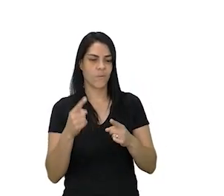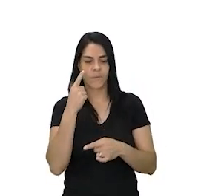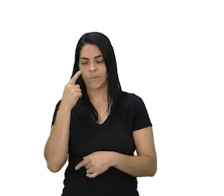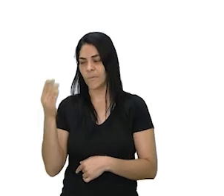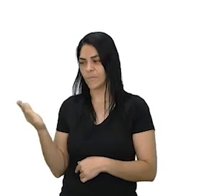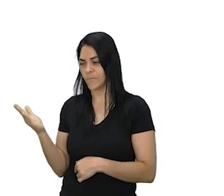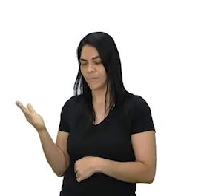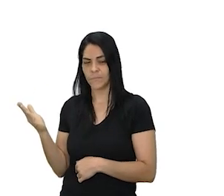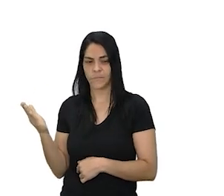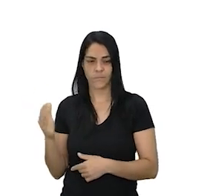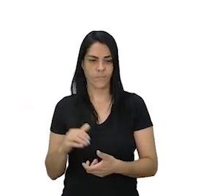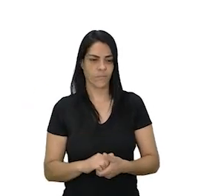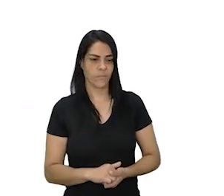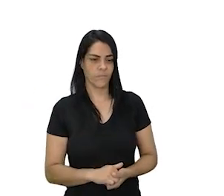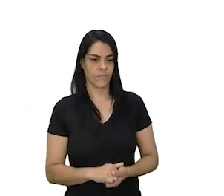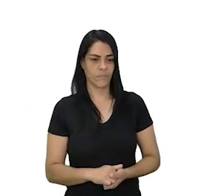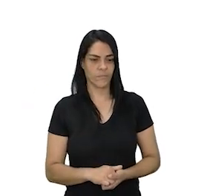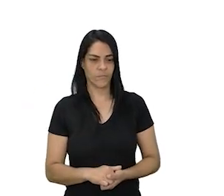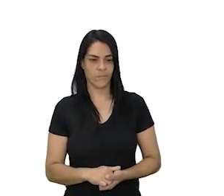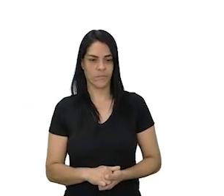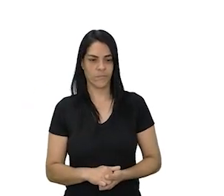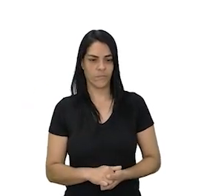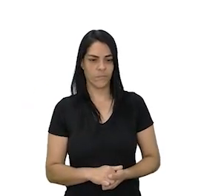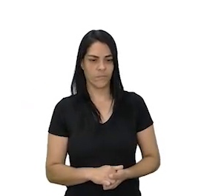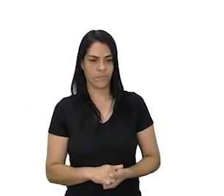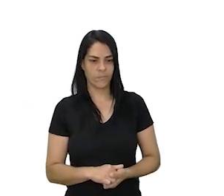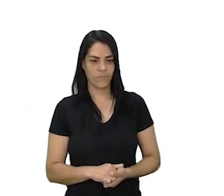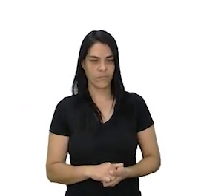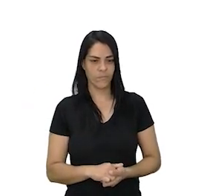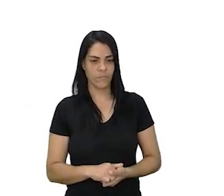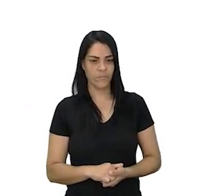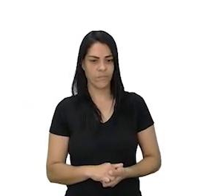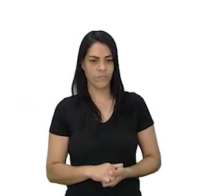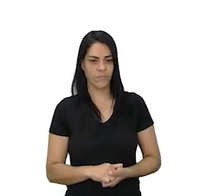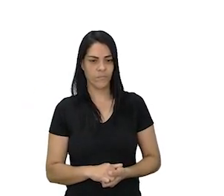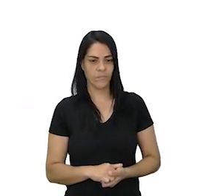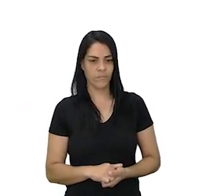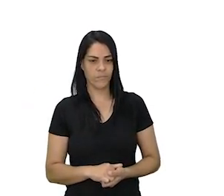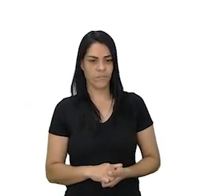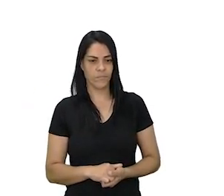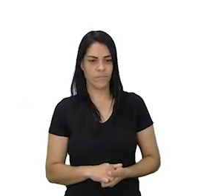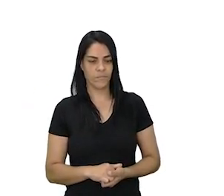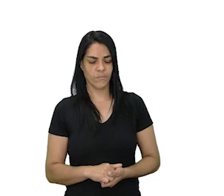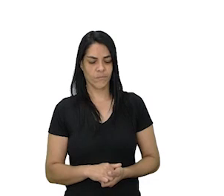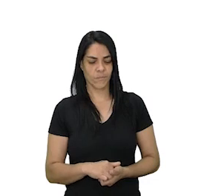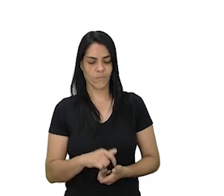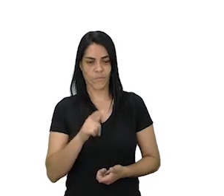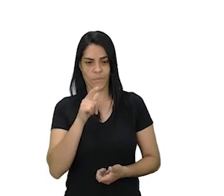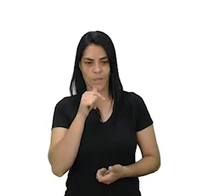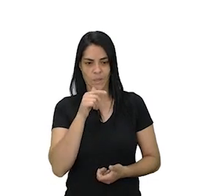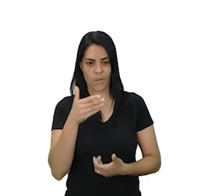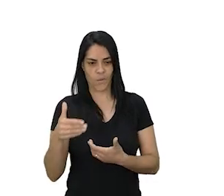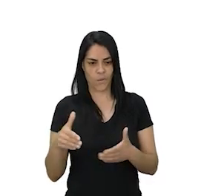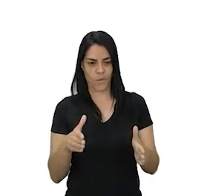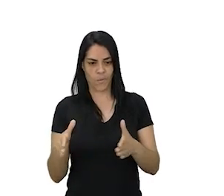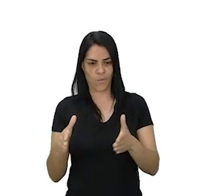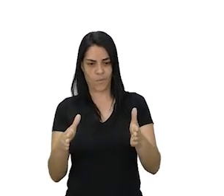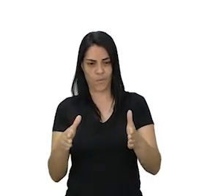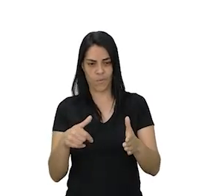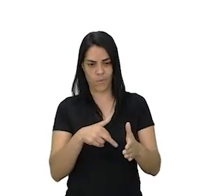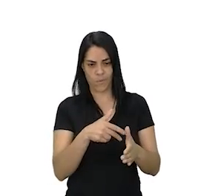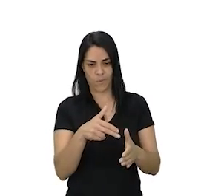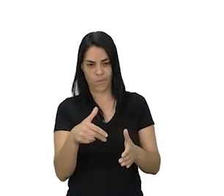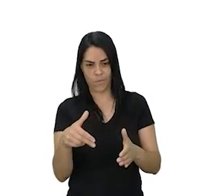de eu virar completamente à esquerda, eu vou contornar uma parte do meu lago, virando, portanto,